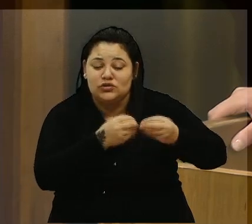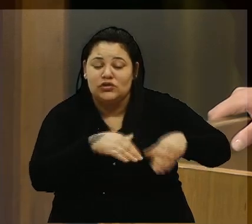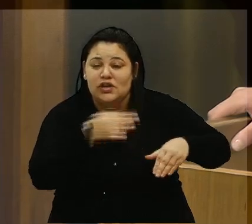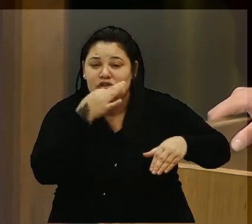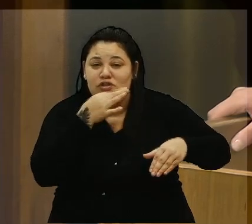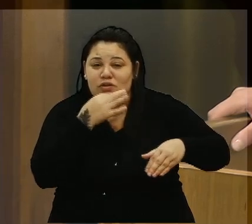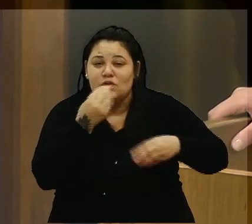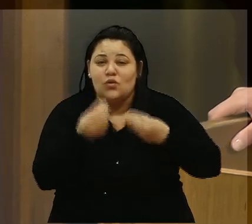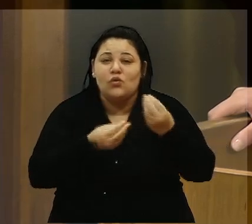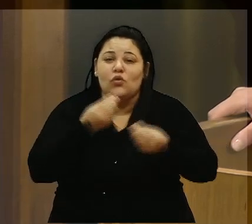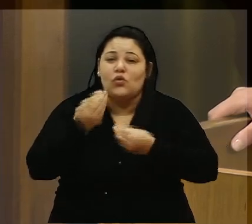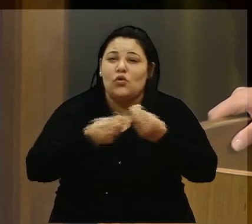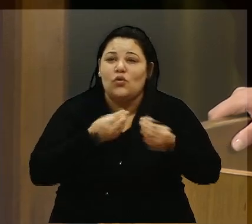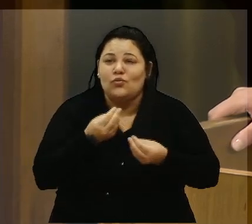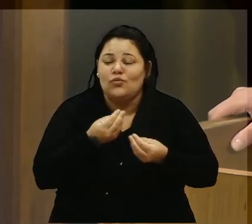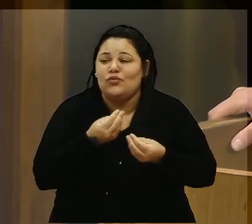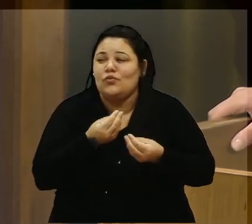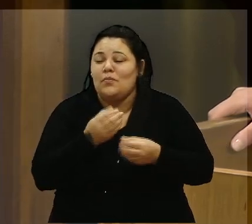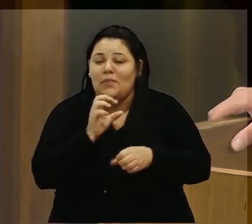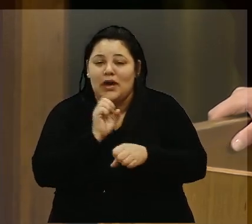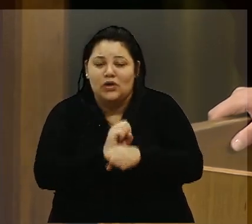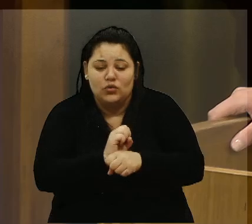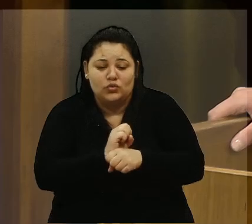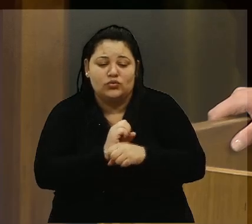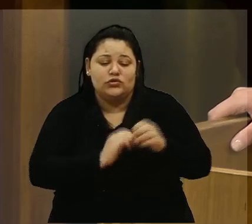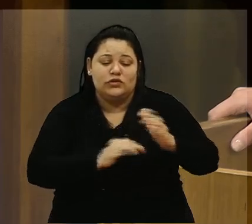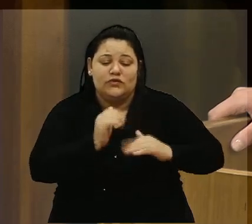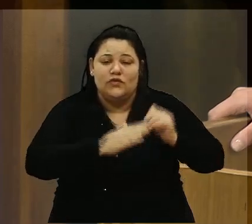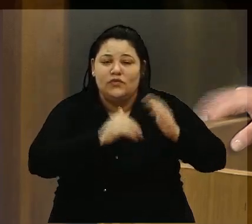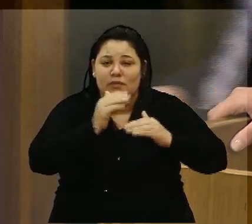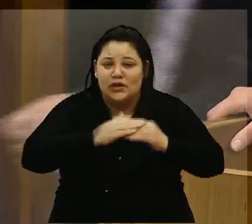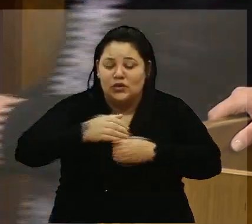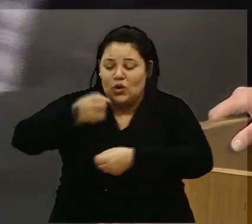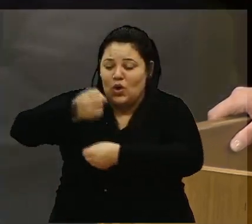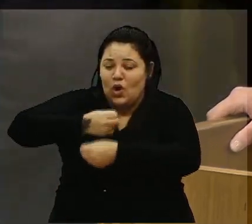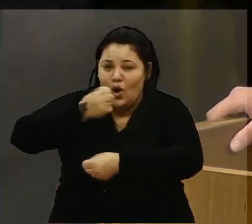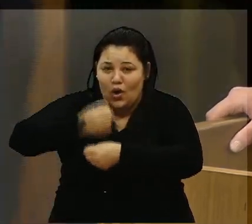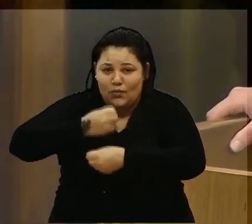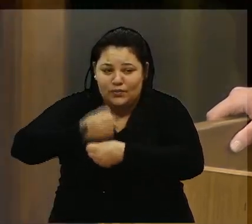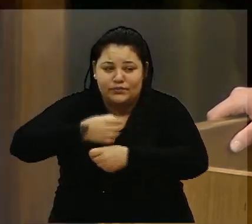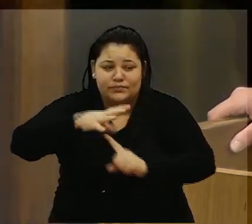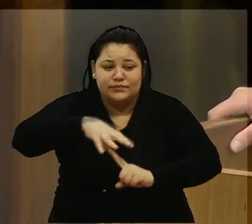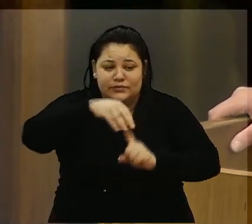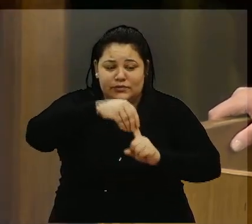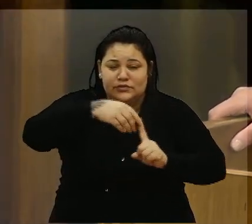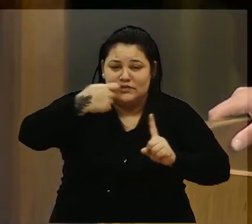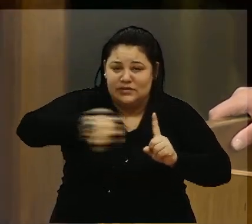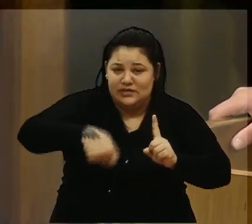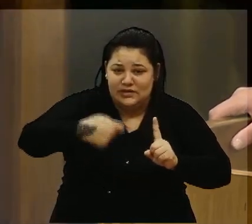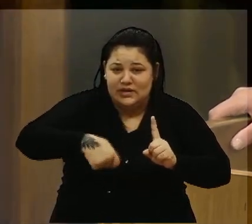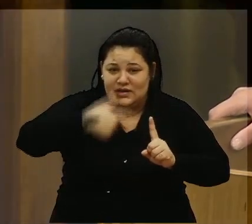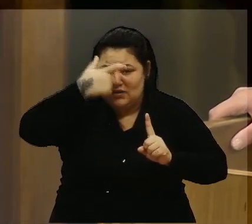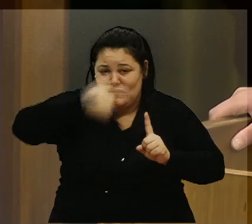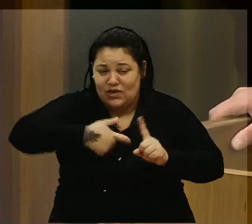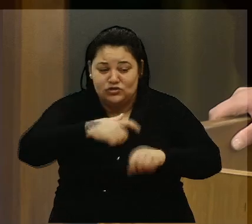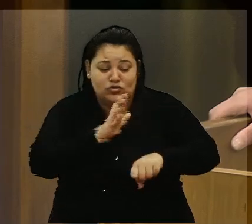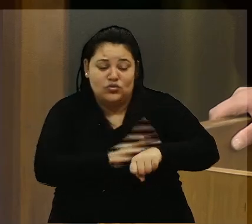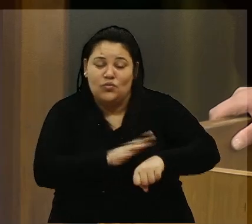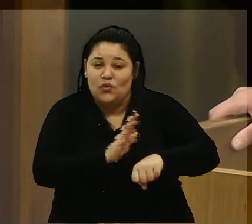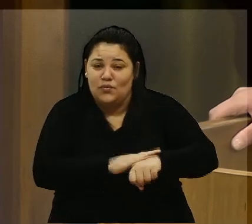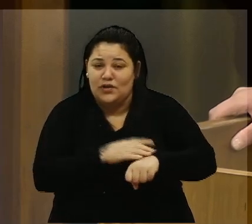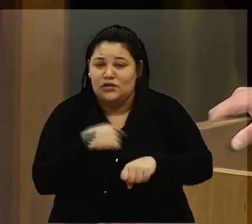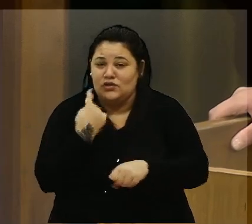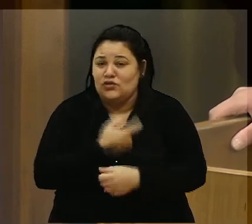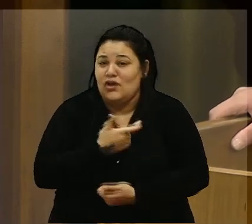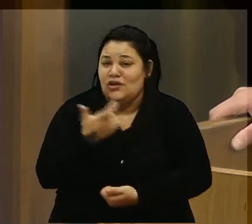de ter avanços, obras extremamente necessárias. Então, eu acho que em um momento onde a gente vê que está